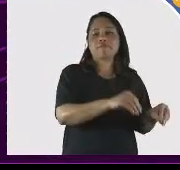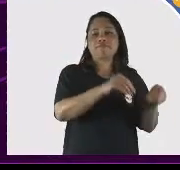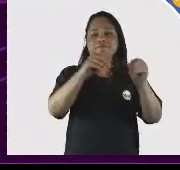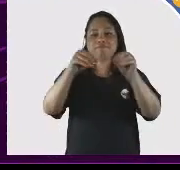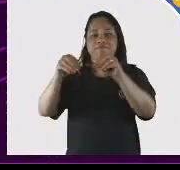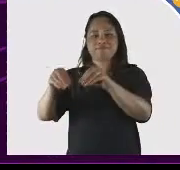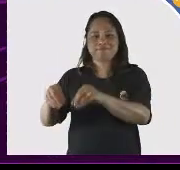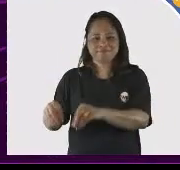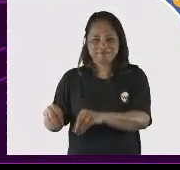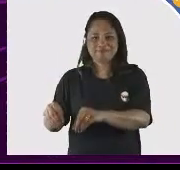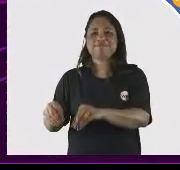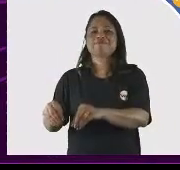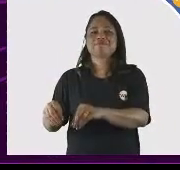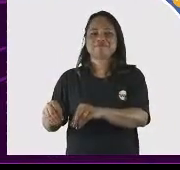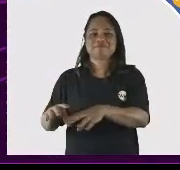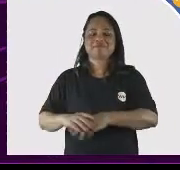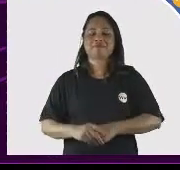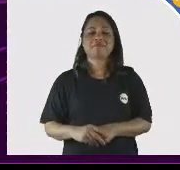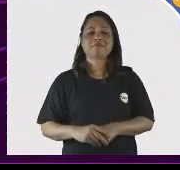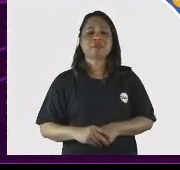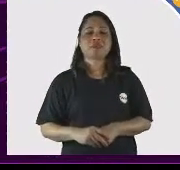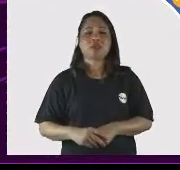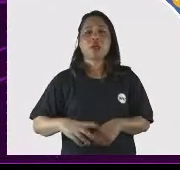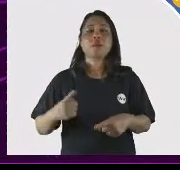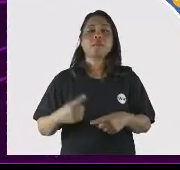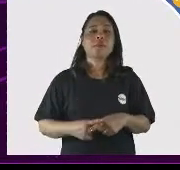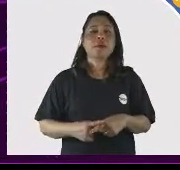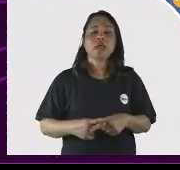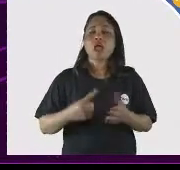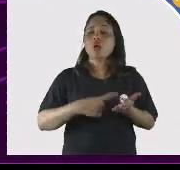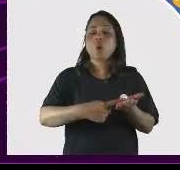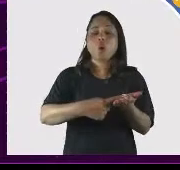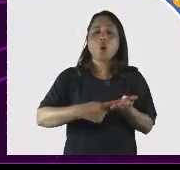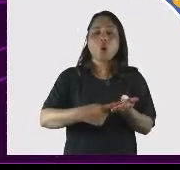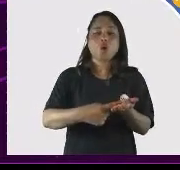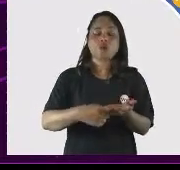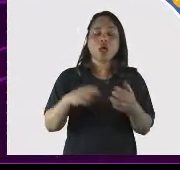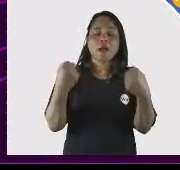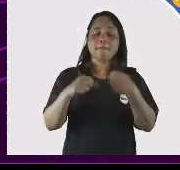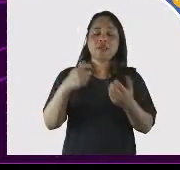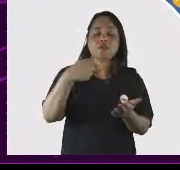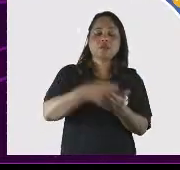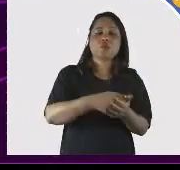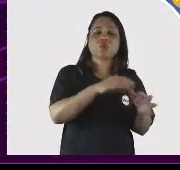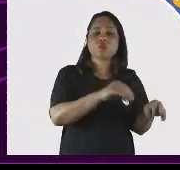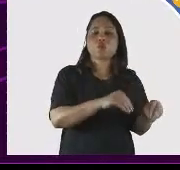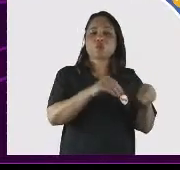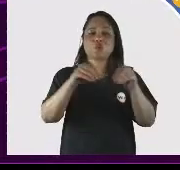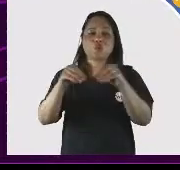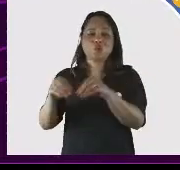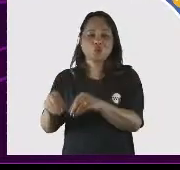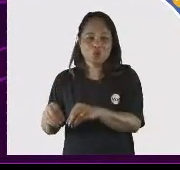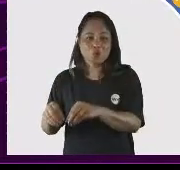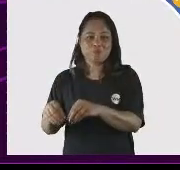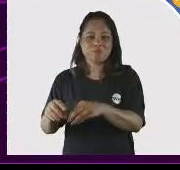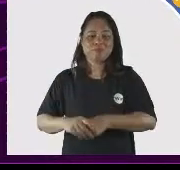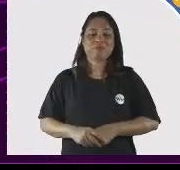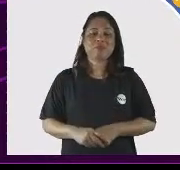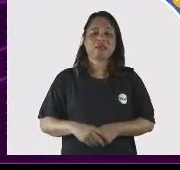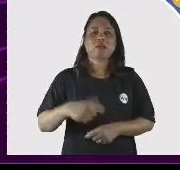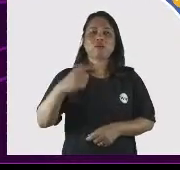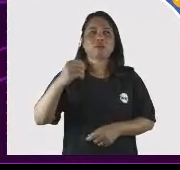finame seja ele para ser descer de contratos dessa época de 20 20 de 20 e 21